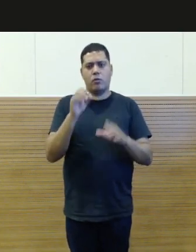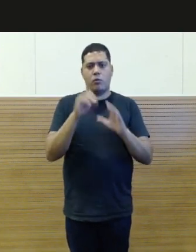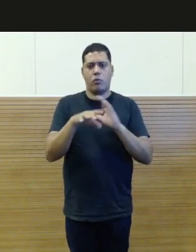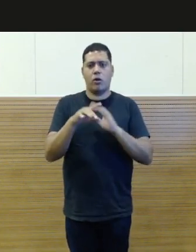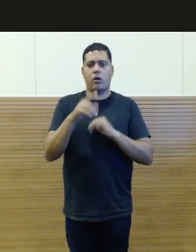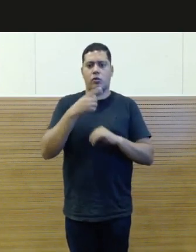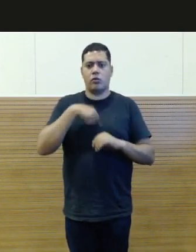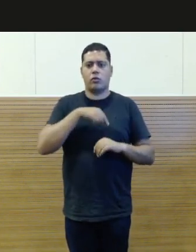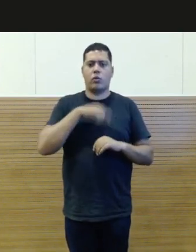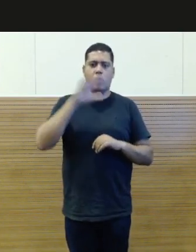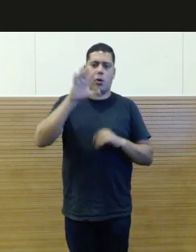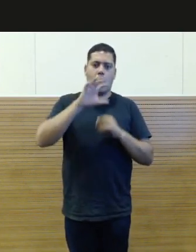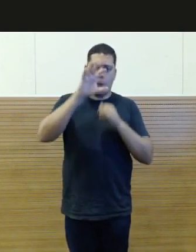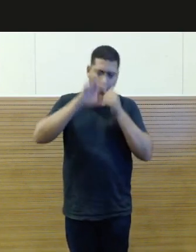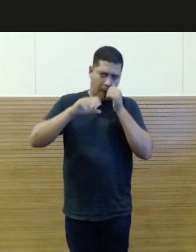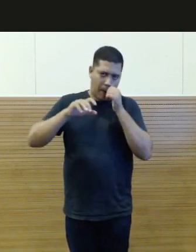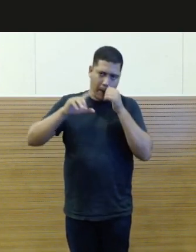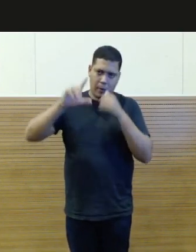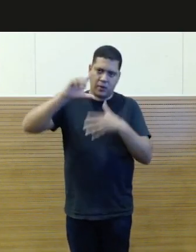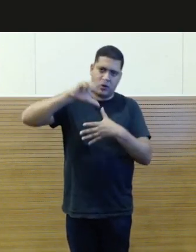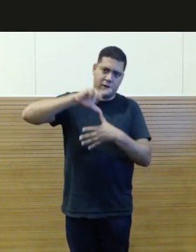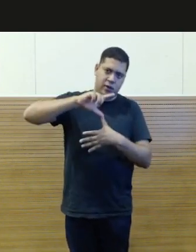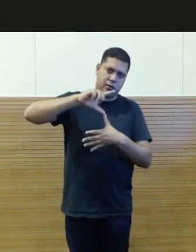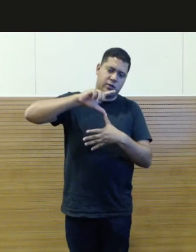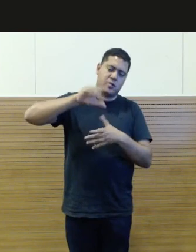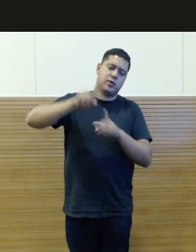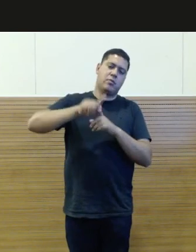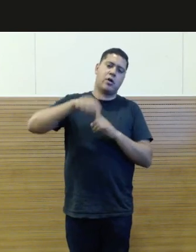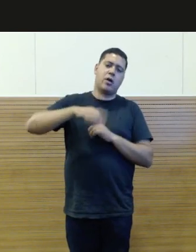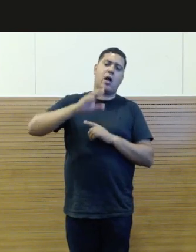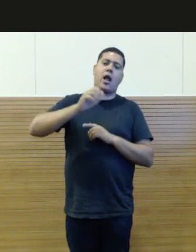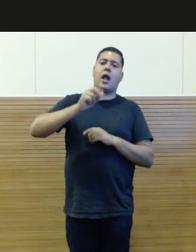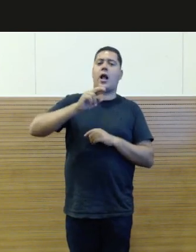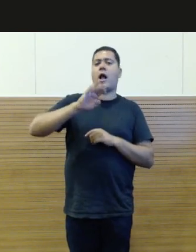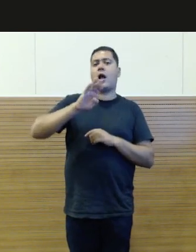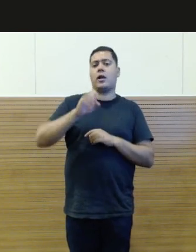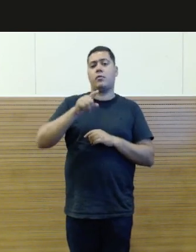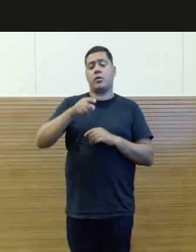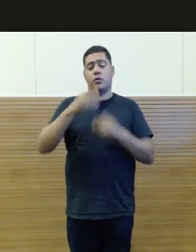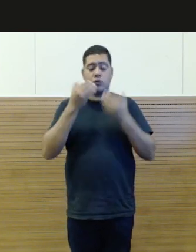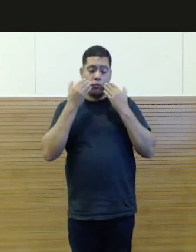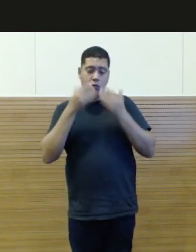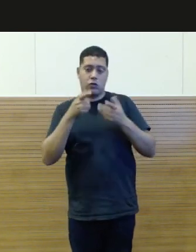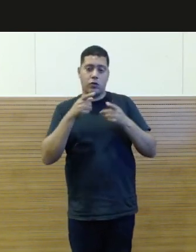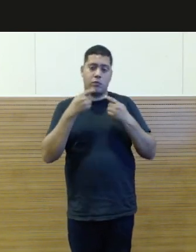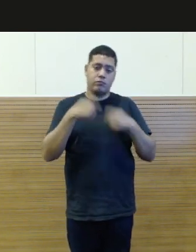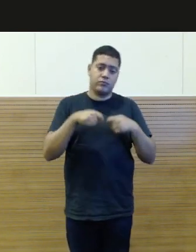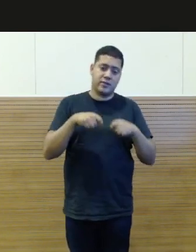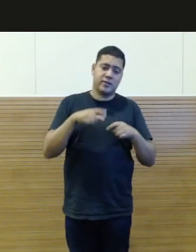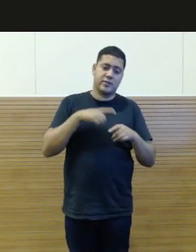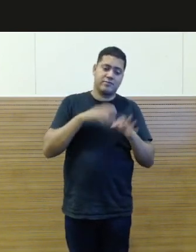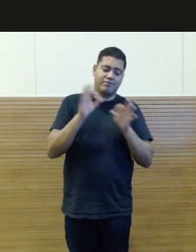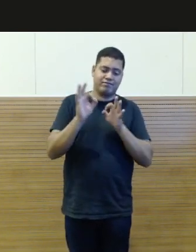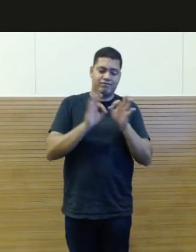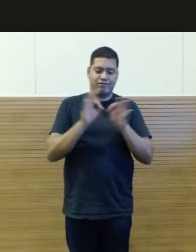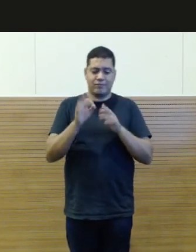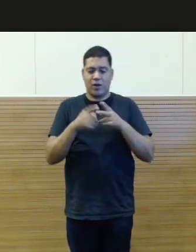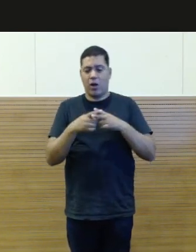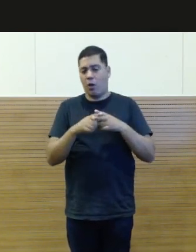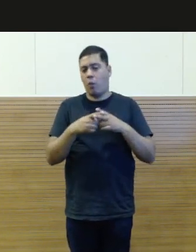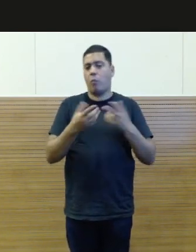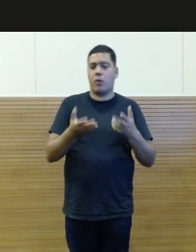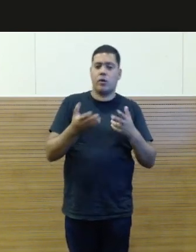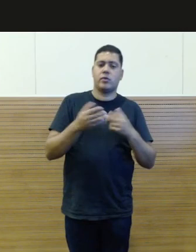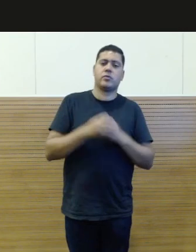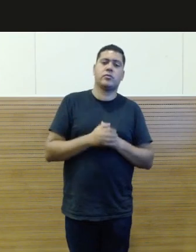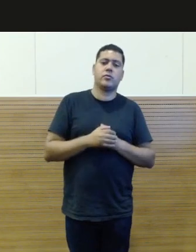nossa região, da América Latina e do Caribe, e isso demonstra a necessidade de consertar